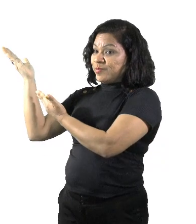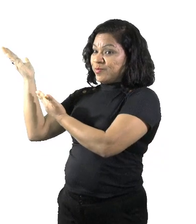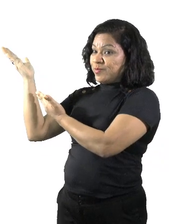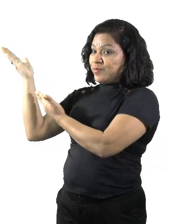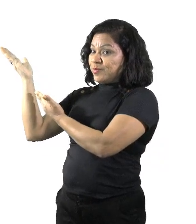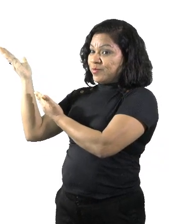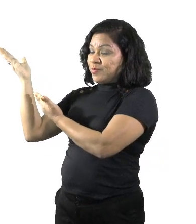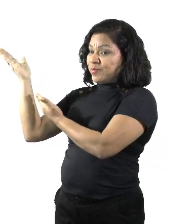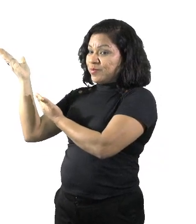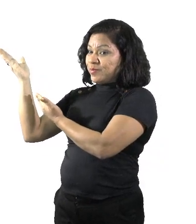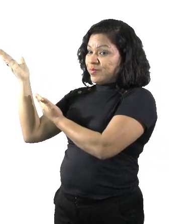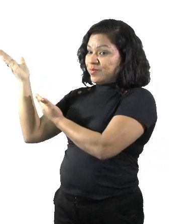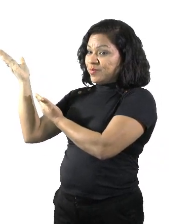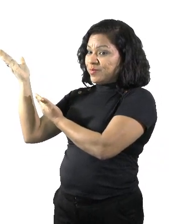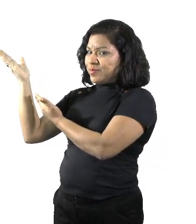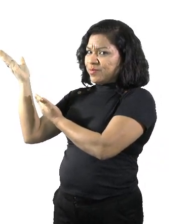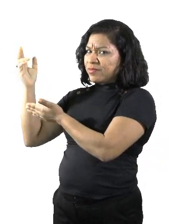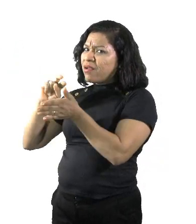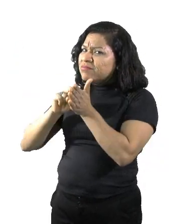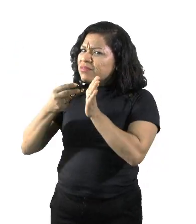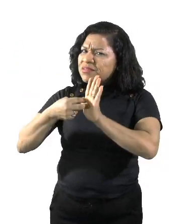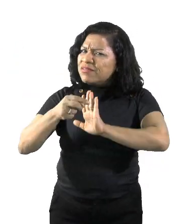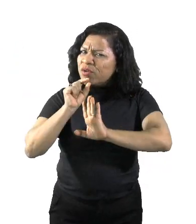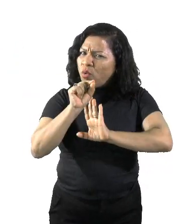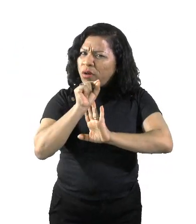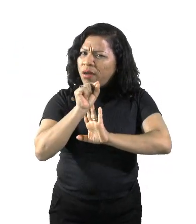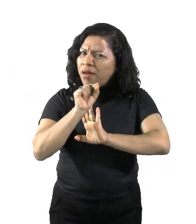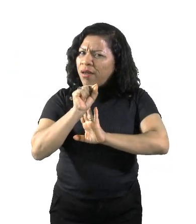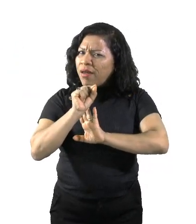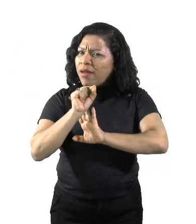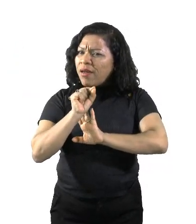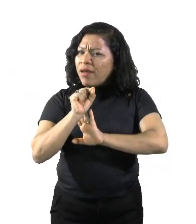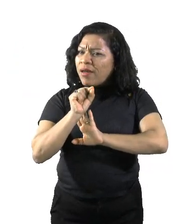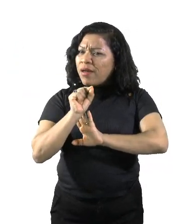Conseguiram identificar? O que significa isso?